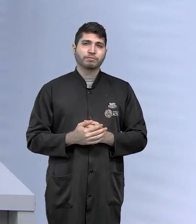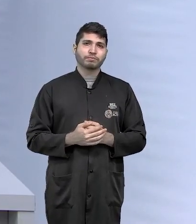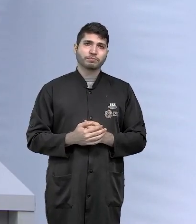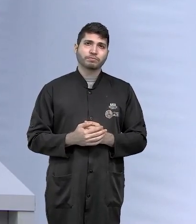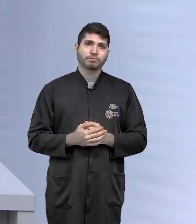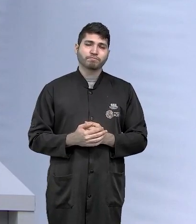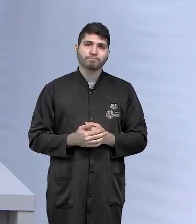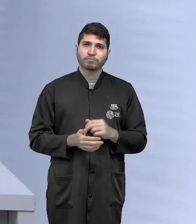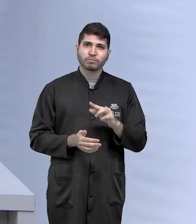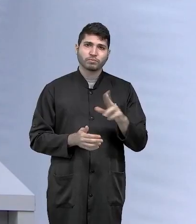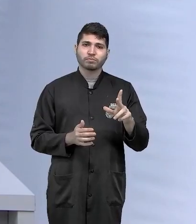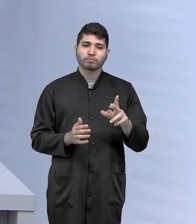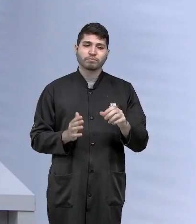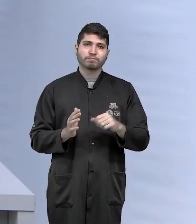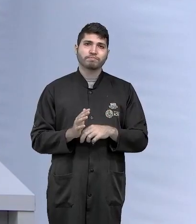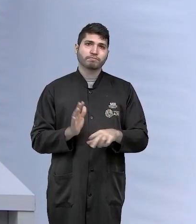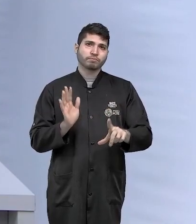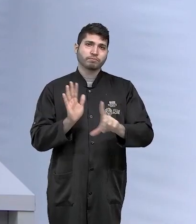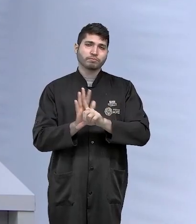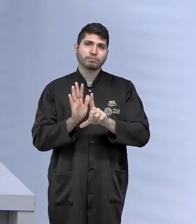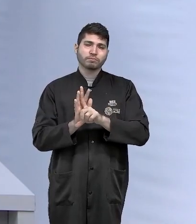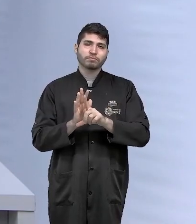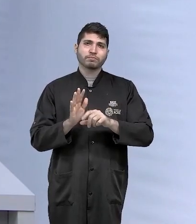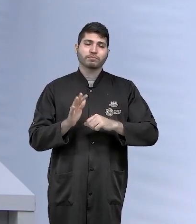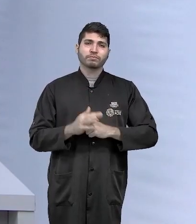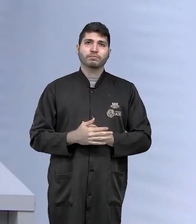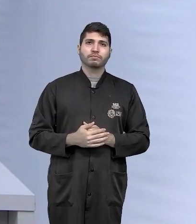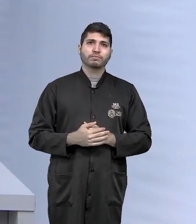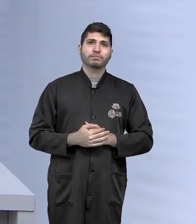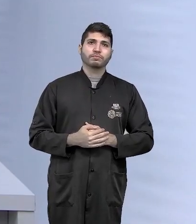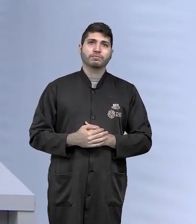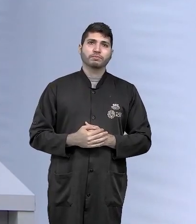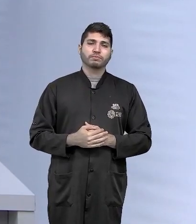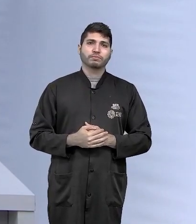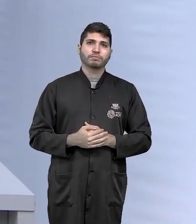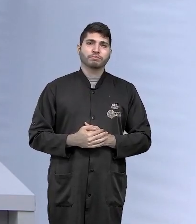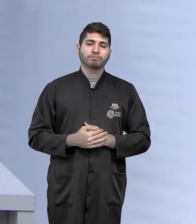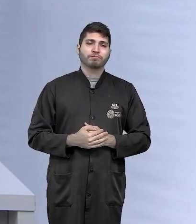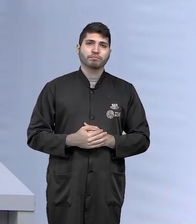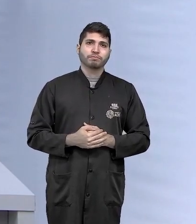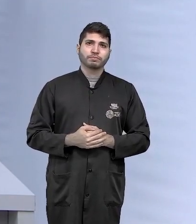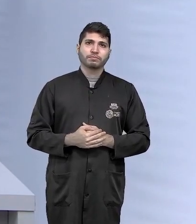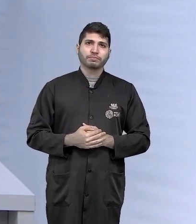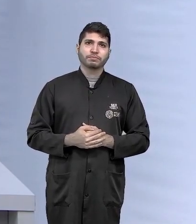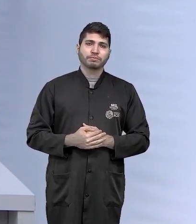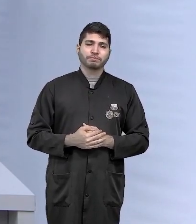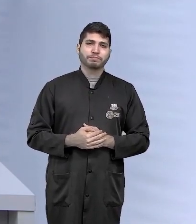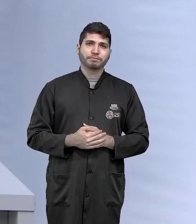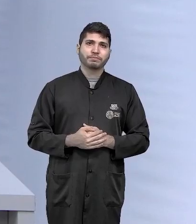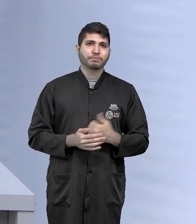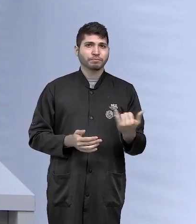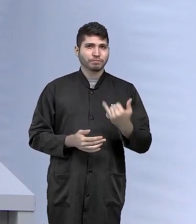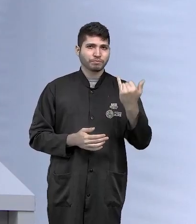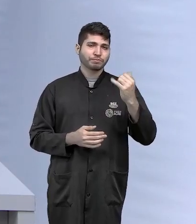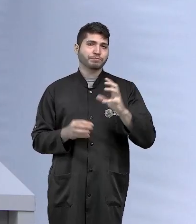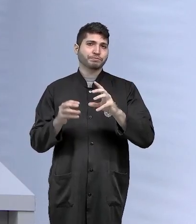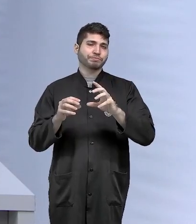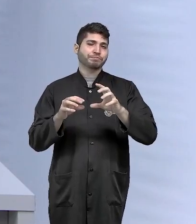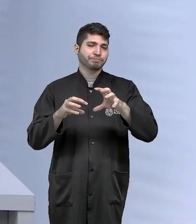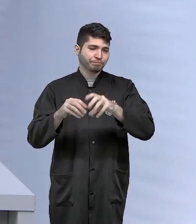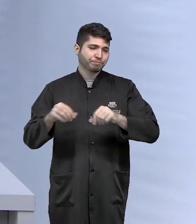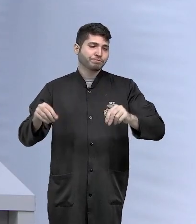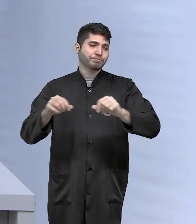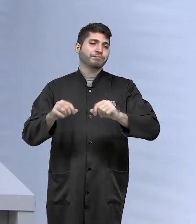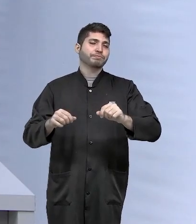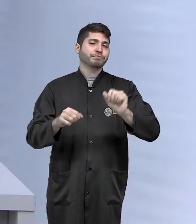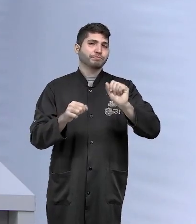assim. Mas não adianta nada eu distribuir terra, eu fazer reforma agrária se aquela terra também não é produtiva, né? O nosso próprio país